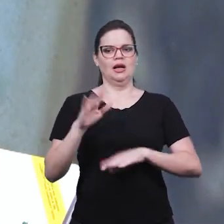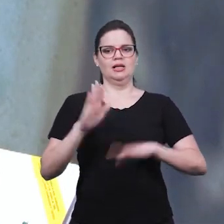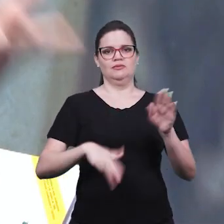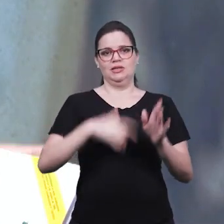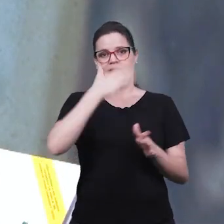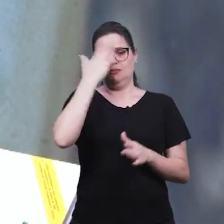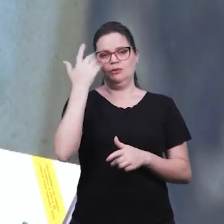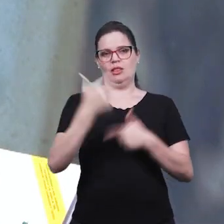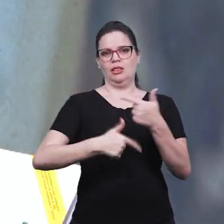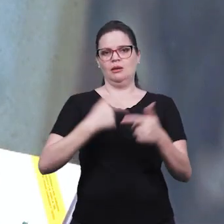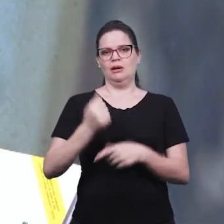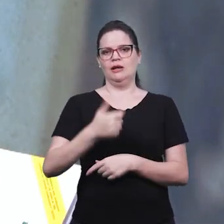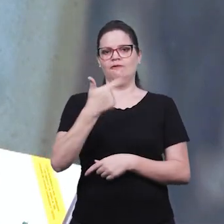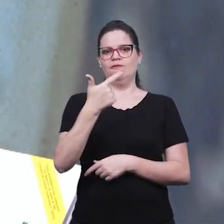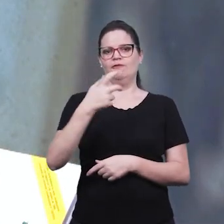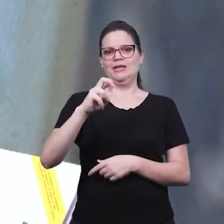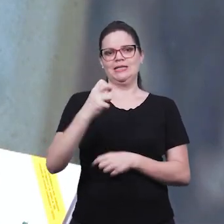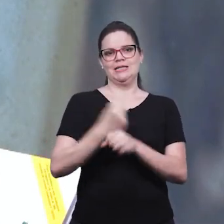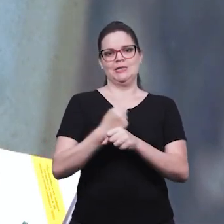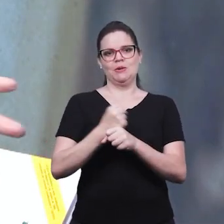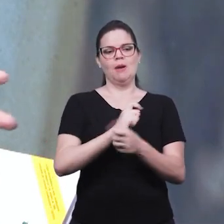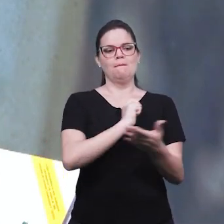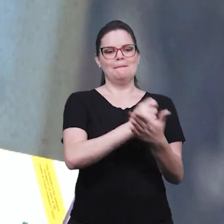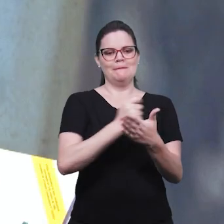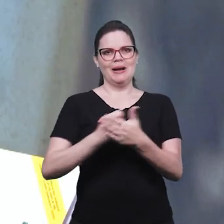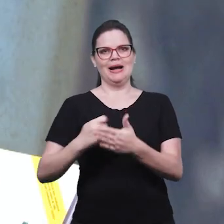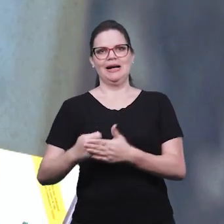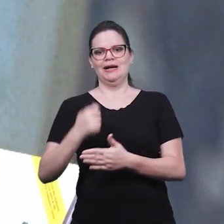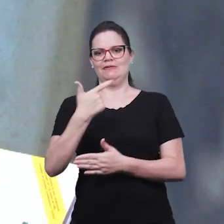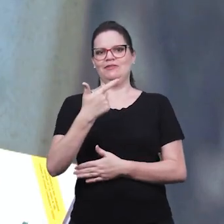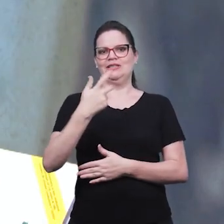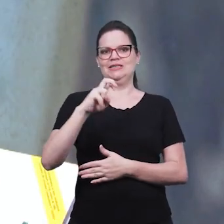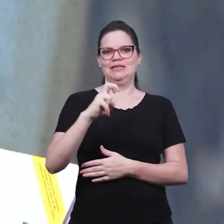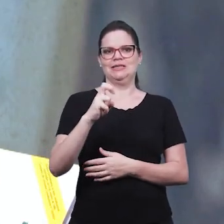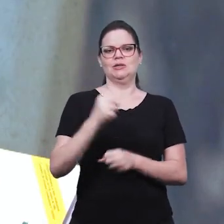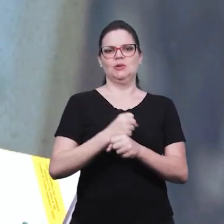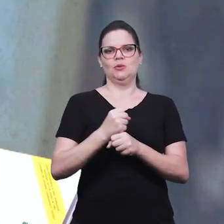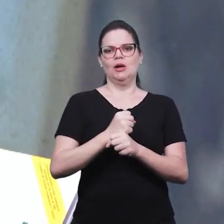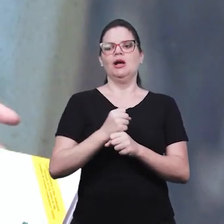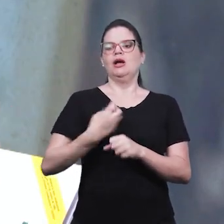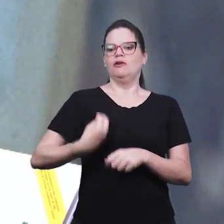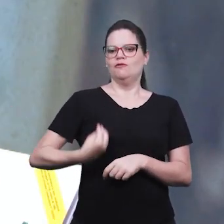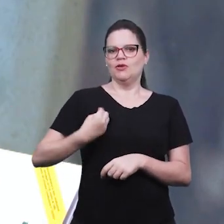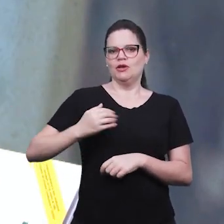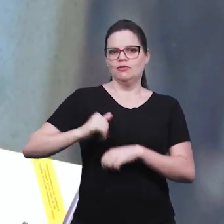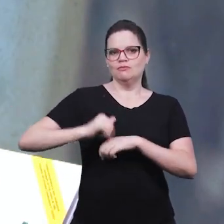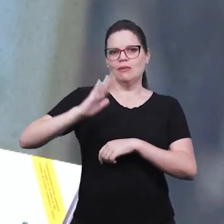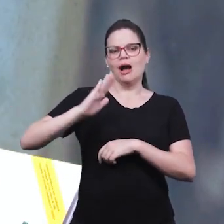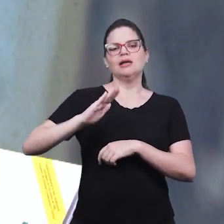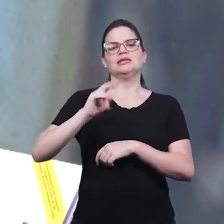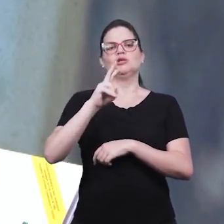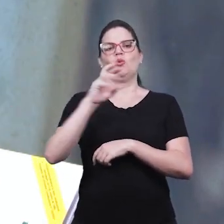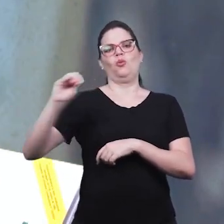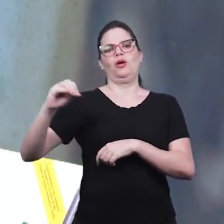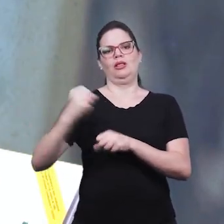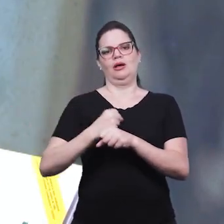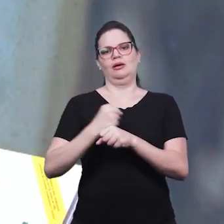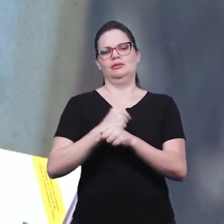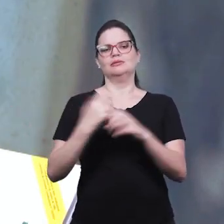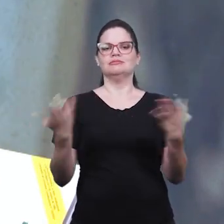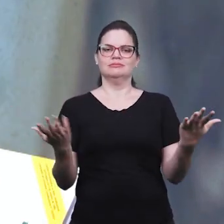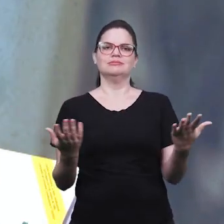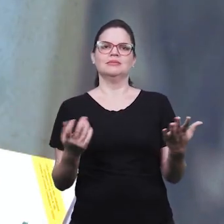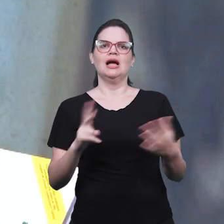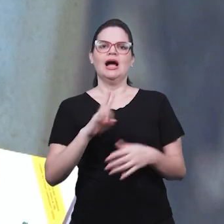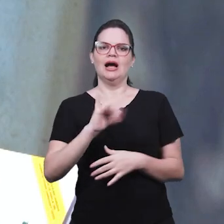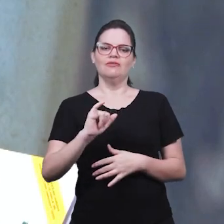trabalha 25 anos e contribui 25 anos, mas vive por mais 50 anos ainda. Então não vai chegar um